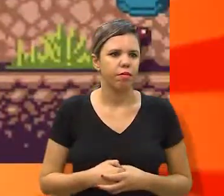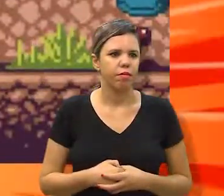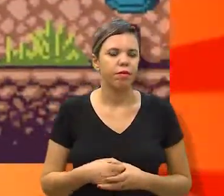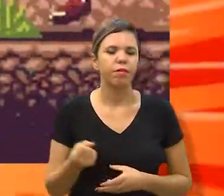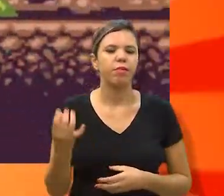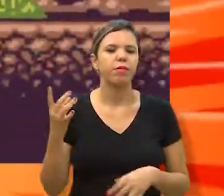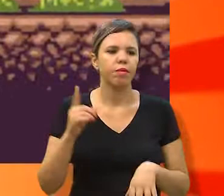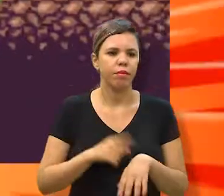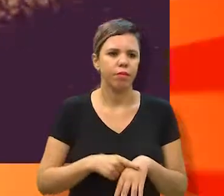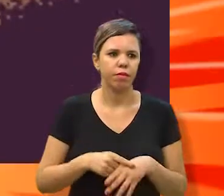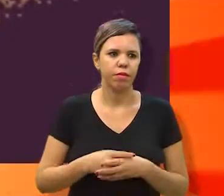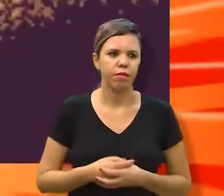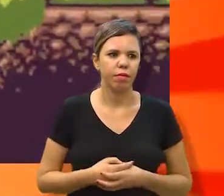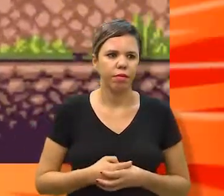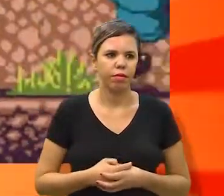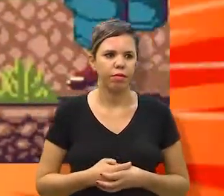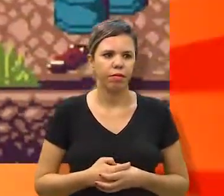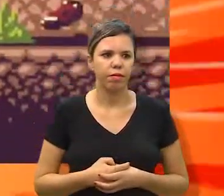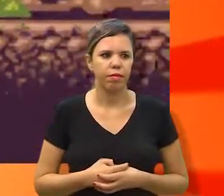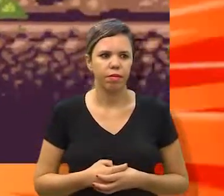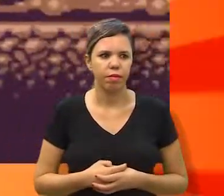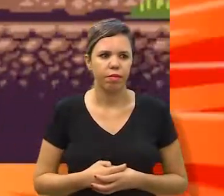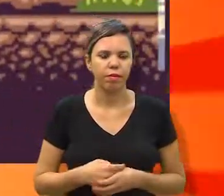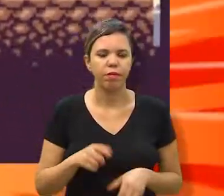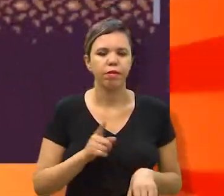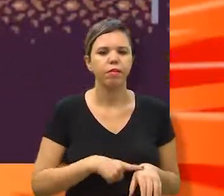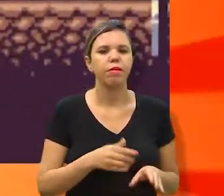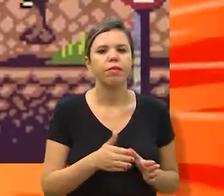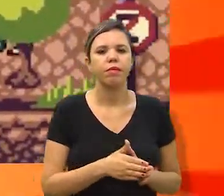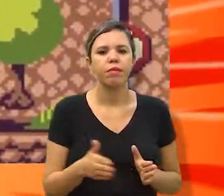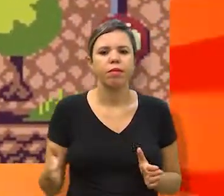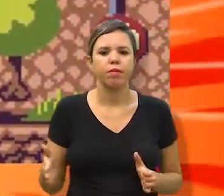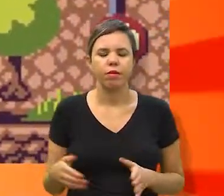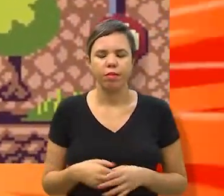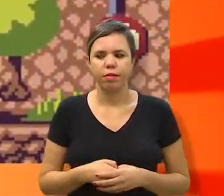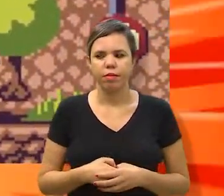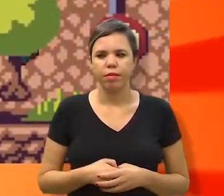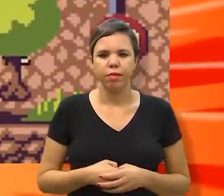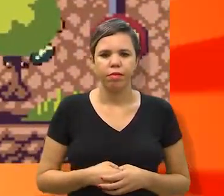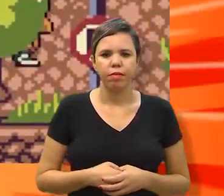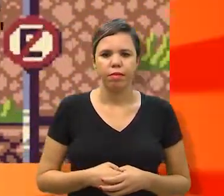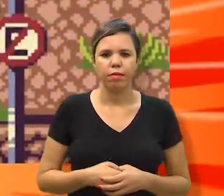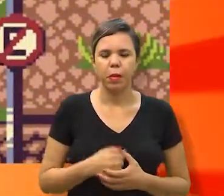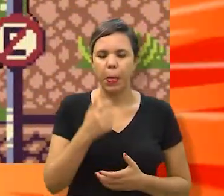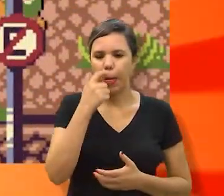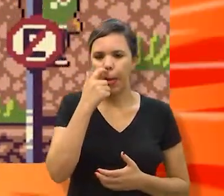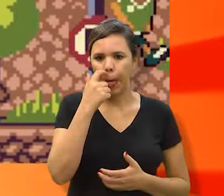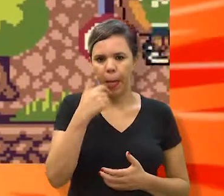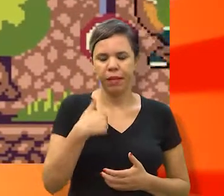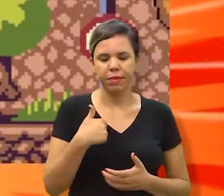há quanto tempo, né? E em que fase que tá? Uhum.